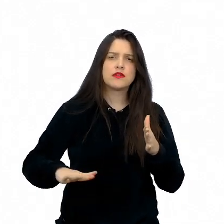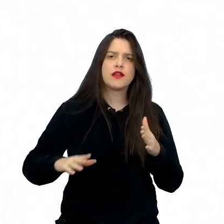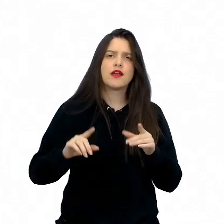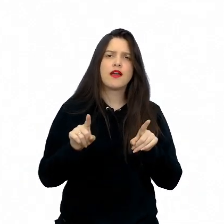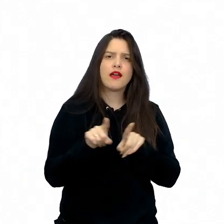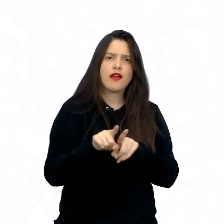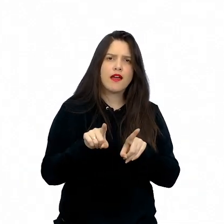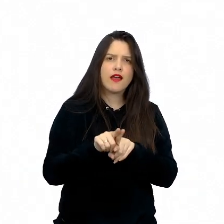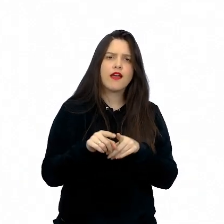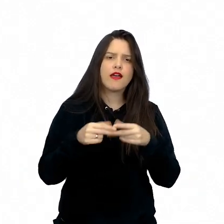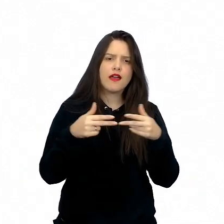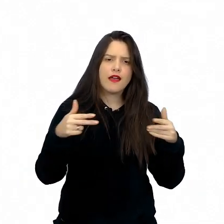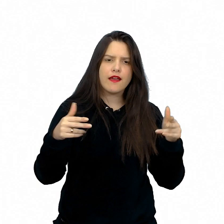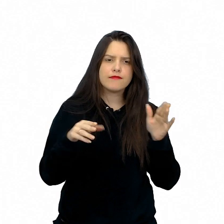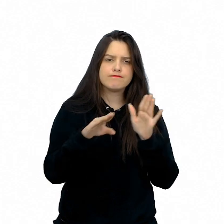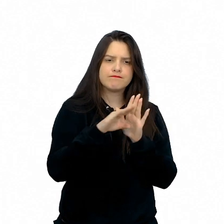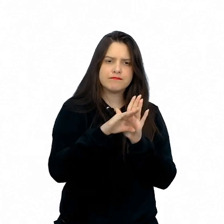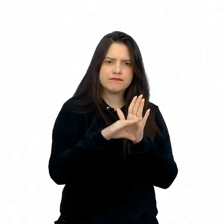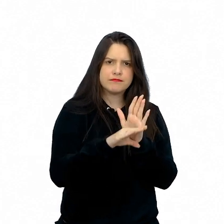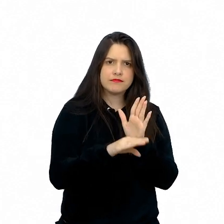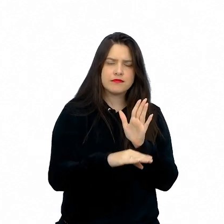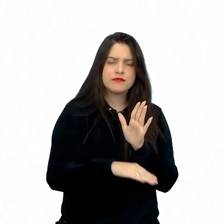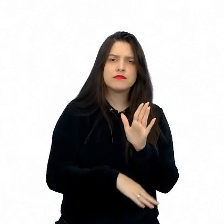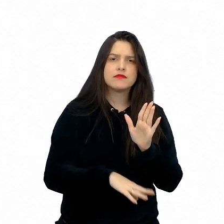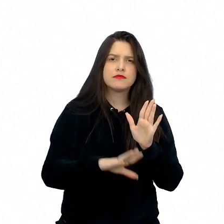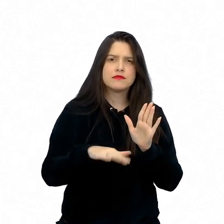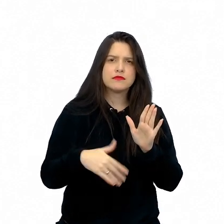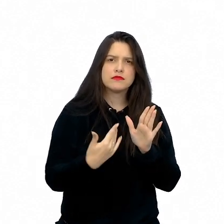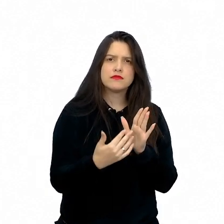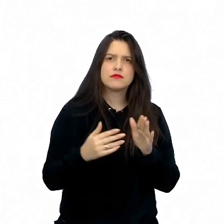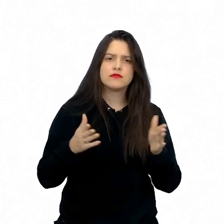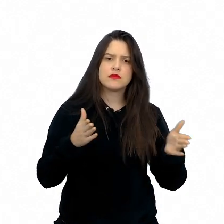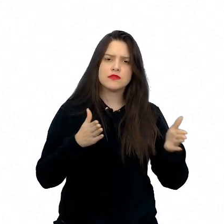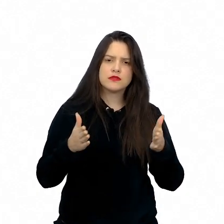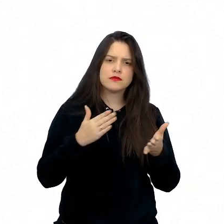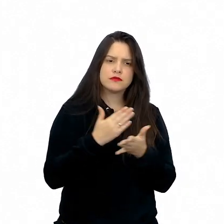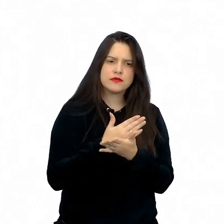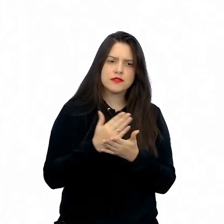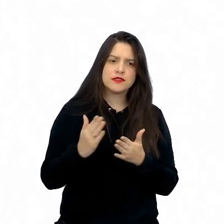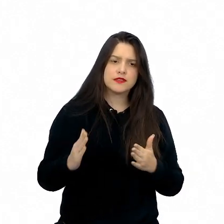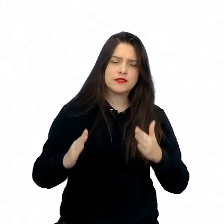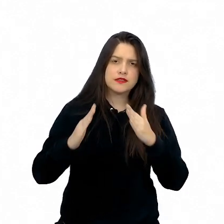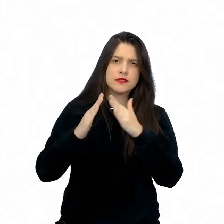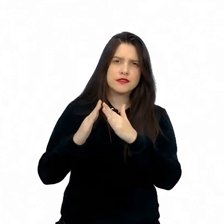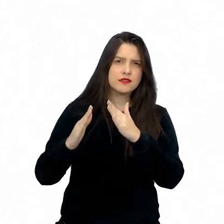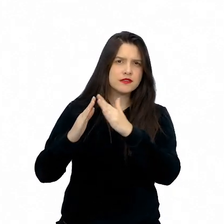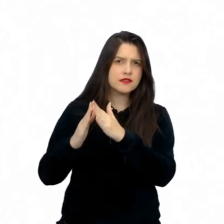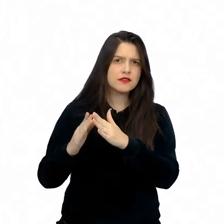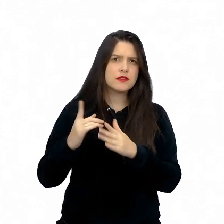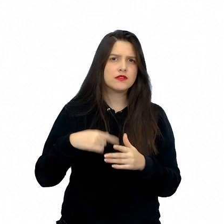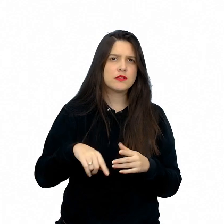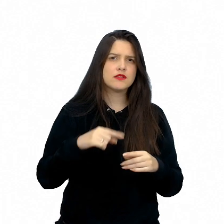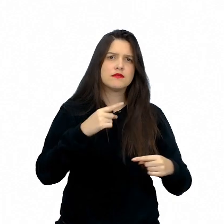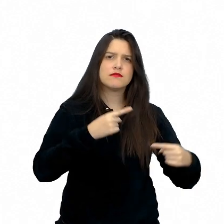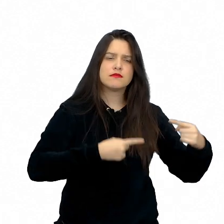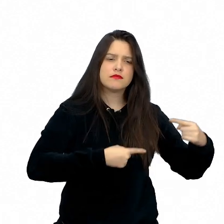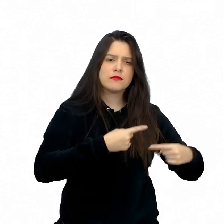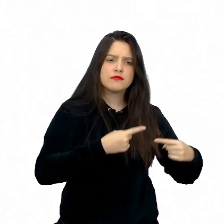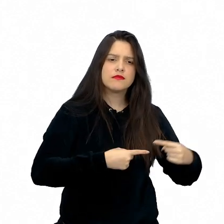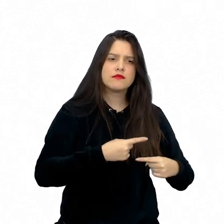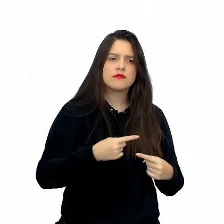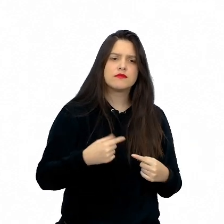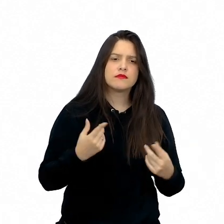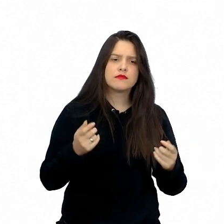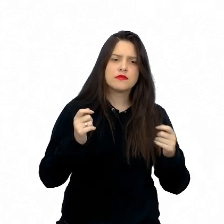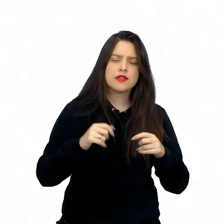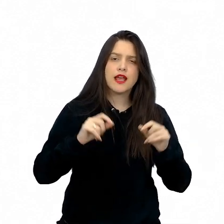10, só que essa aresta, ela vira o lado de um triângulo. E aí que ele precisa interiorizar